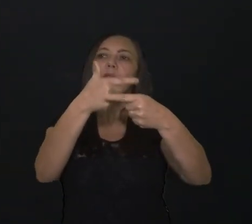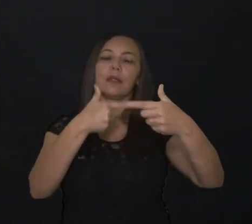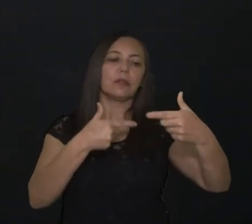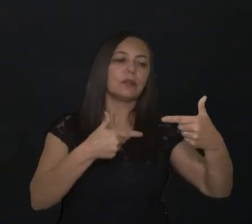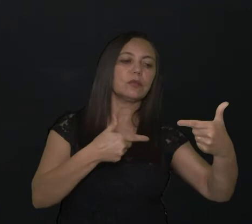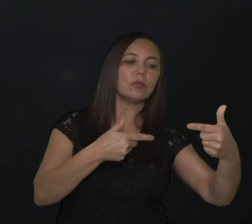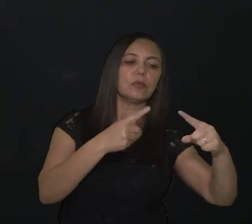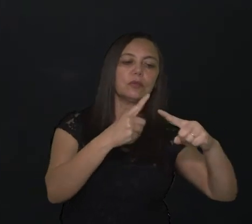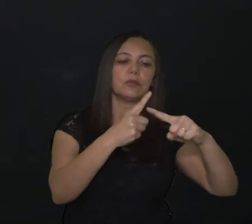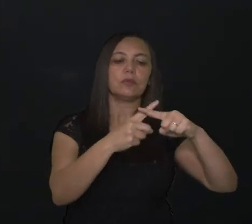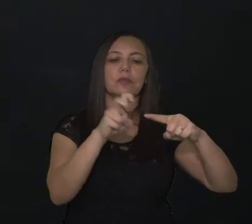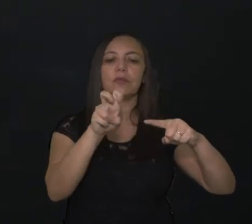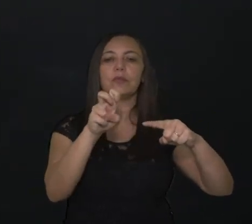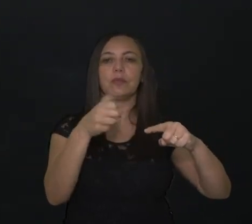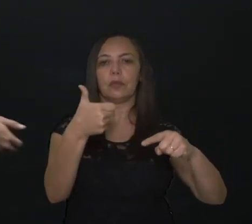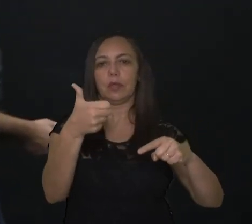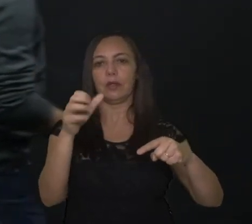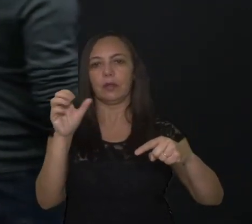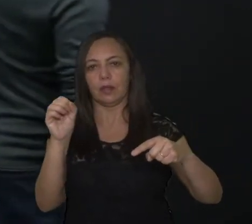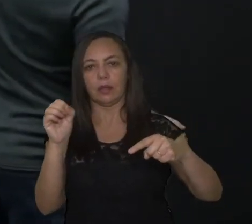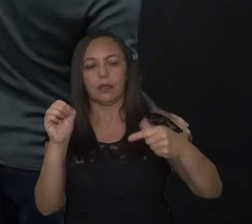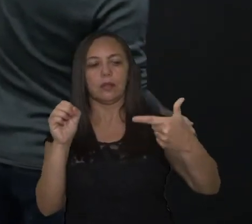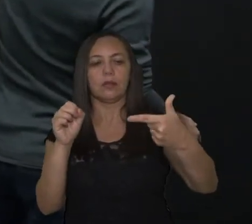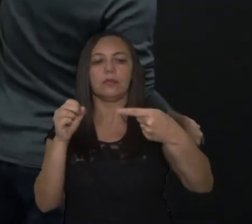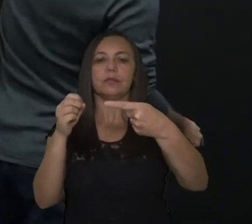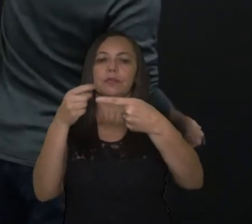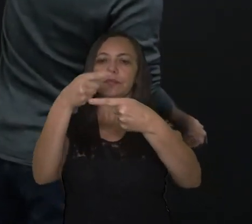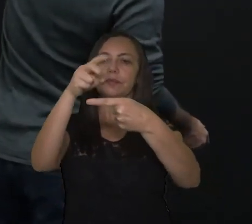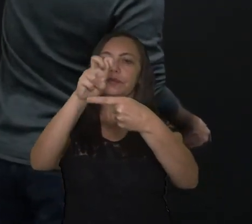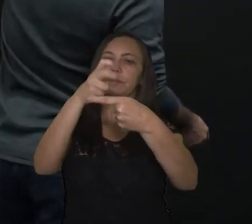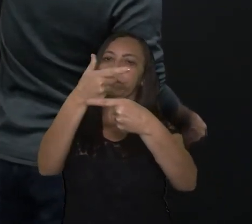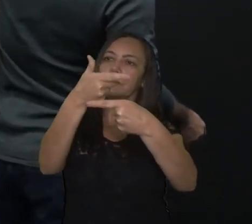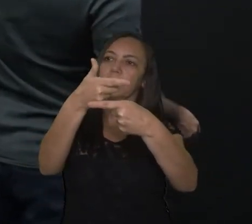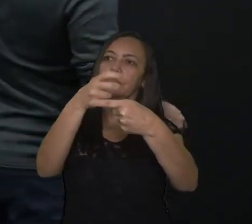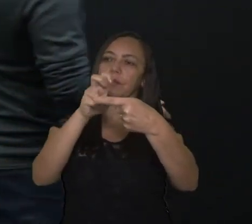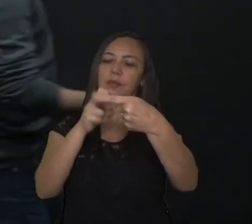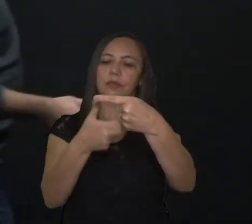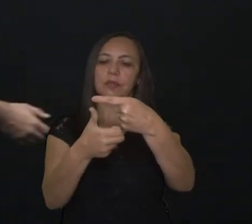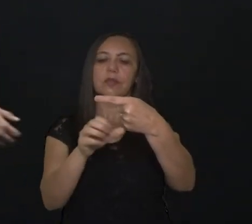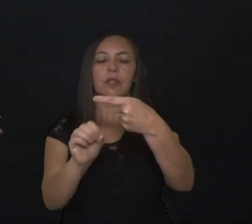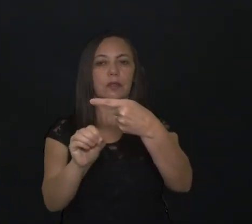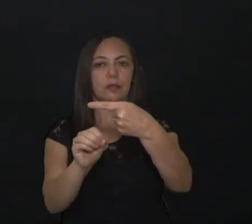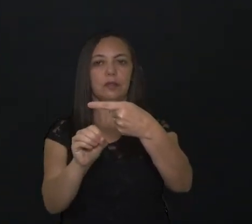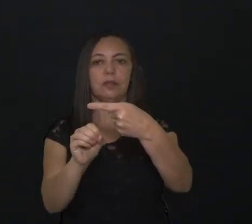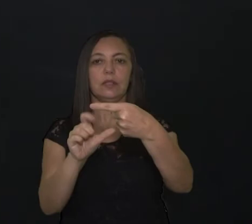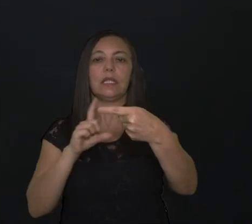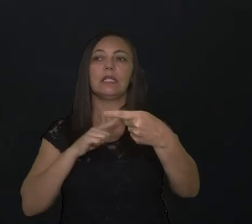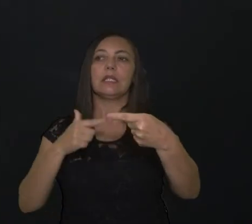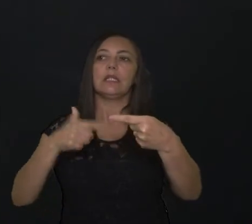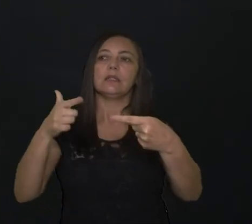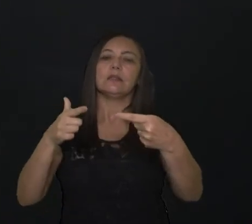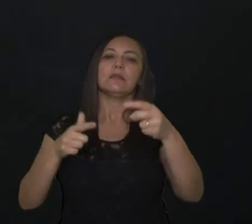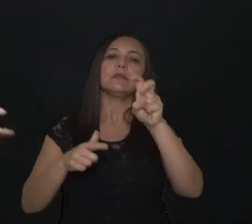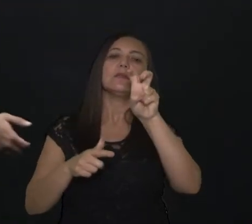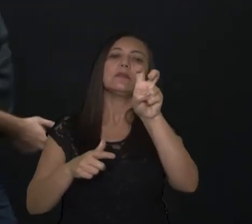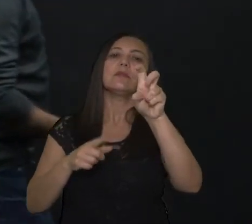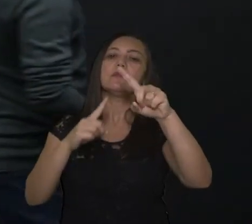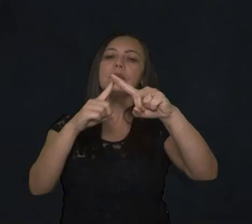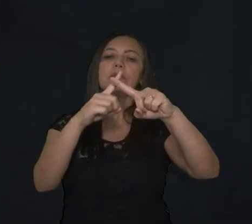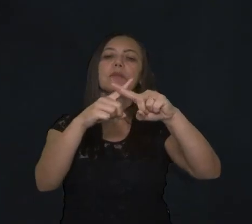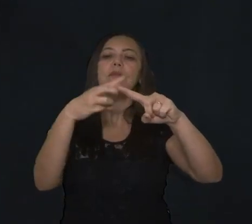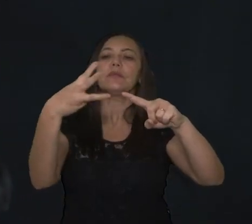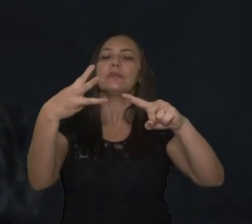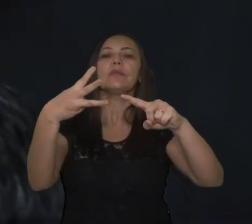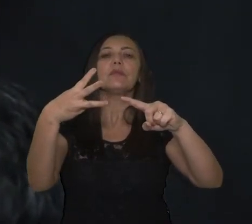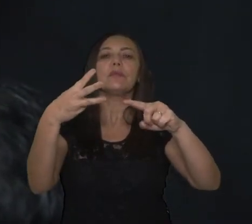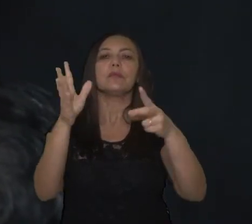2 vezes 5 aqui embaixo é 10. Legal. Na segunda fração nós temos 5 vezes 3